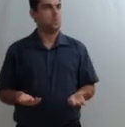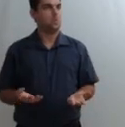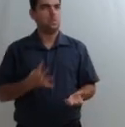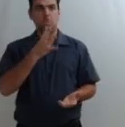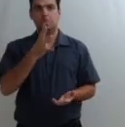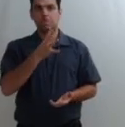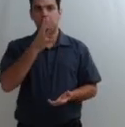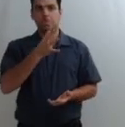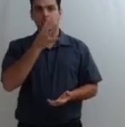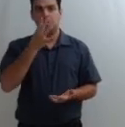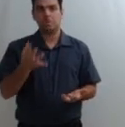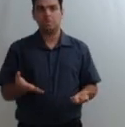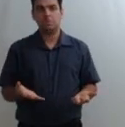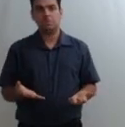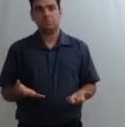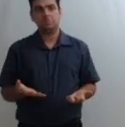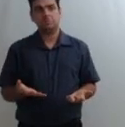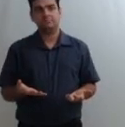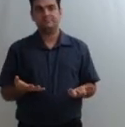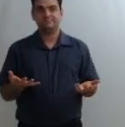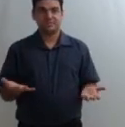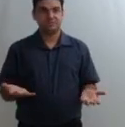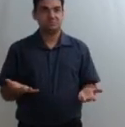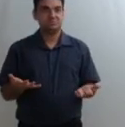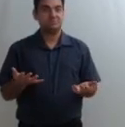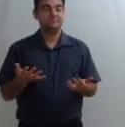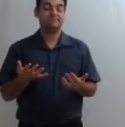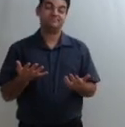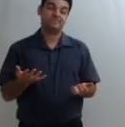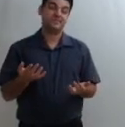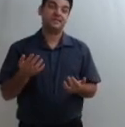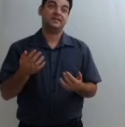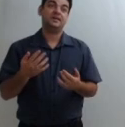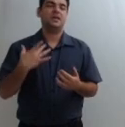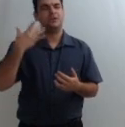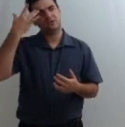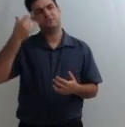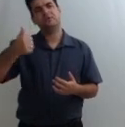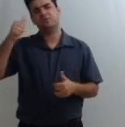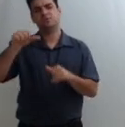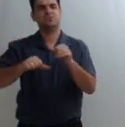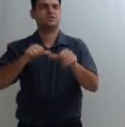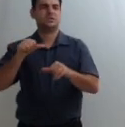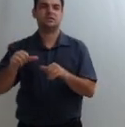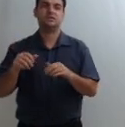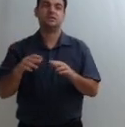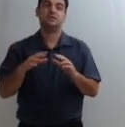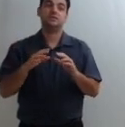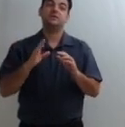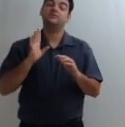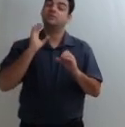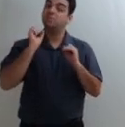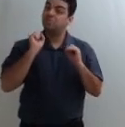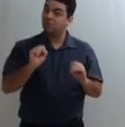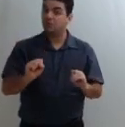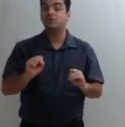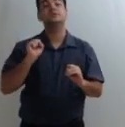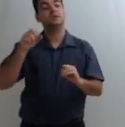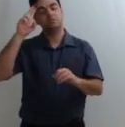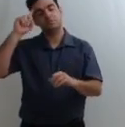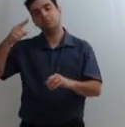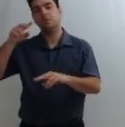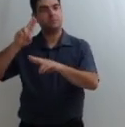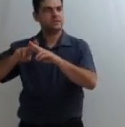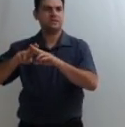situação prisional mesmo das pessoas, eu não estou dizendo aqui que ele não vá ser julgado e que ele não possa ser condenado. O